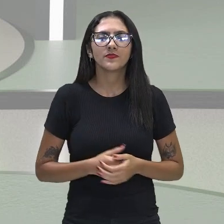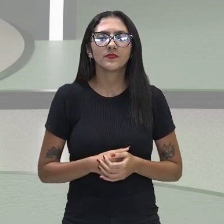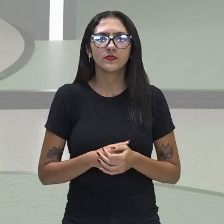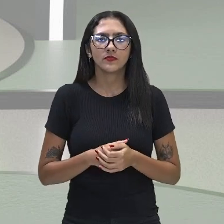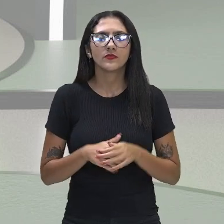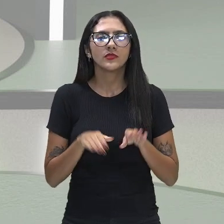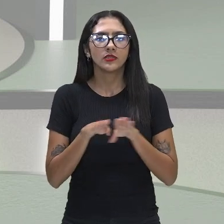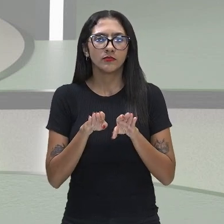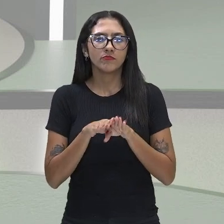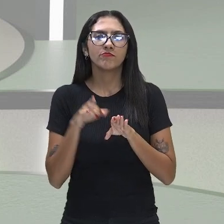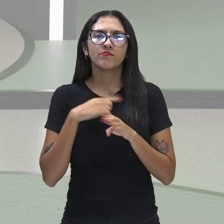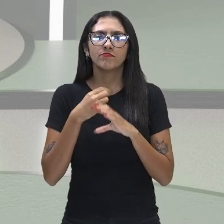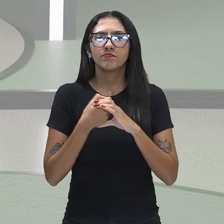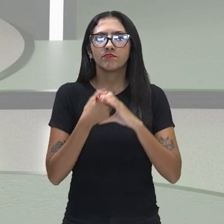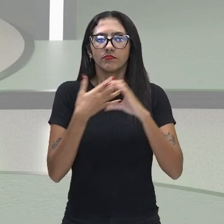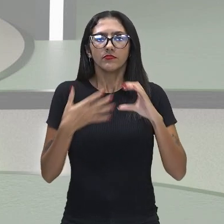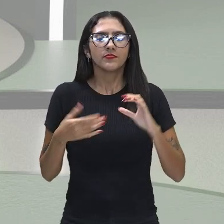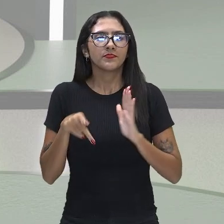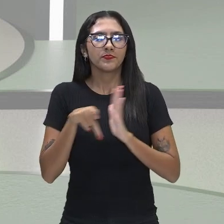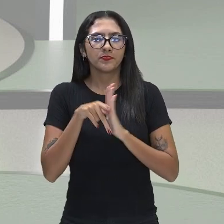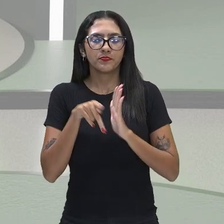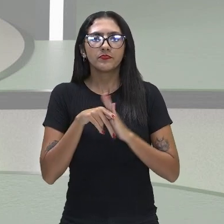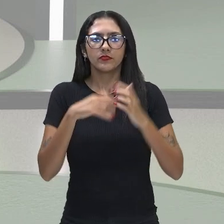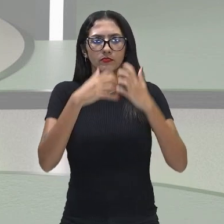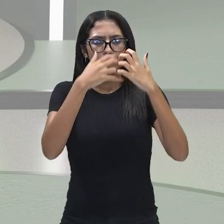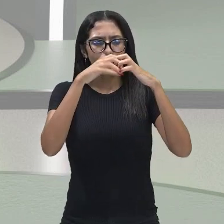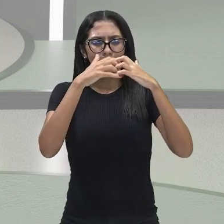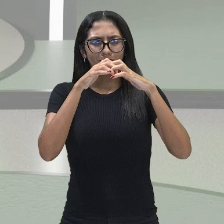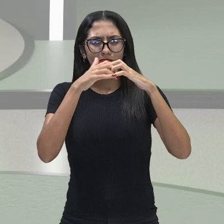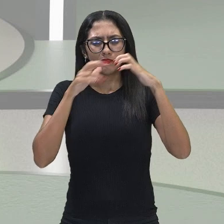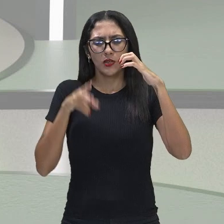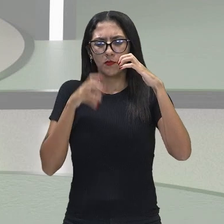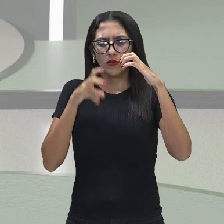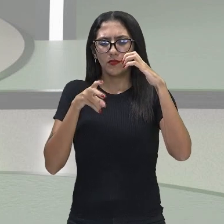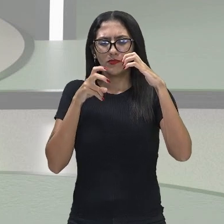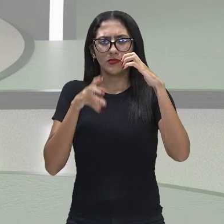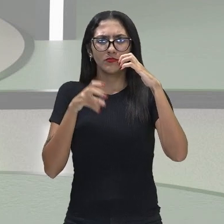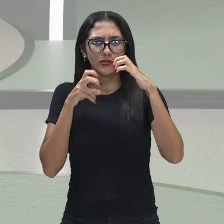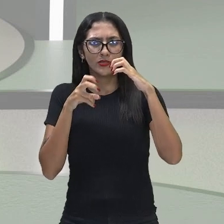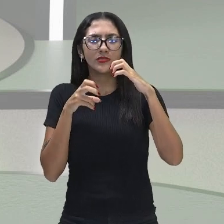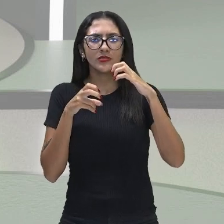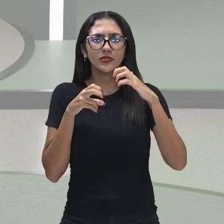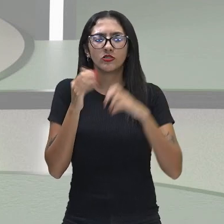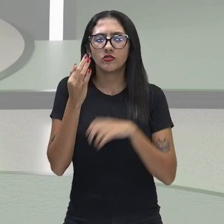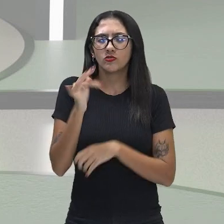envolvendo classicamente um receptor, que é o neurônio sensitivo, que vai estar lá na ponta